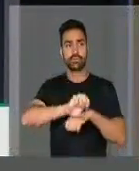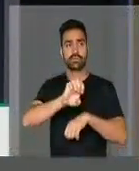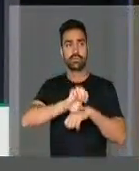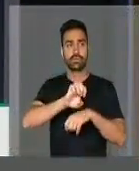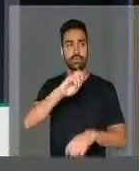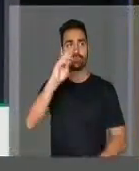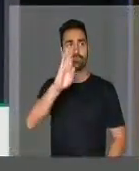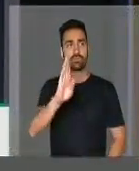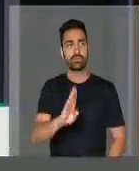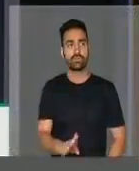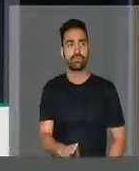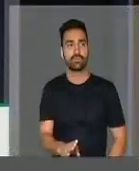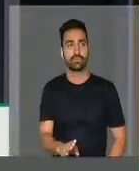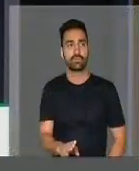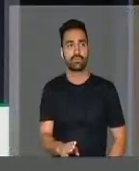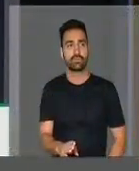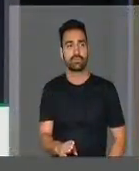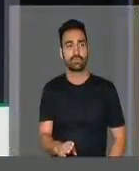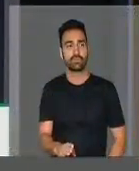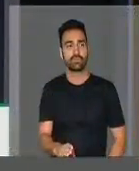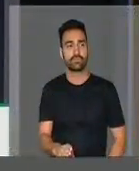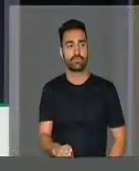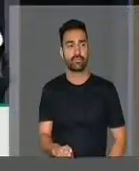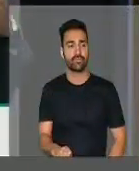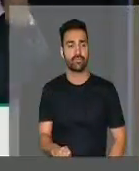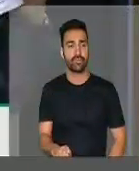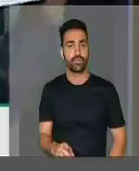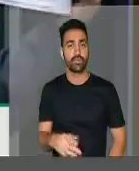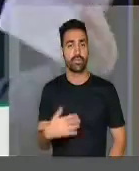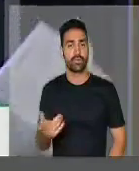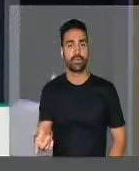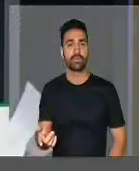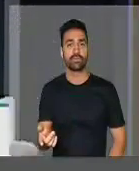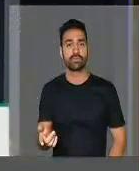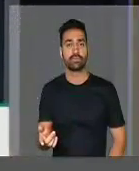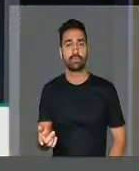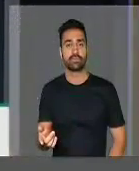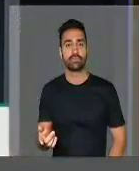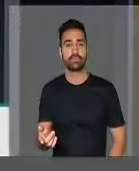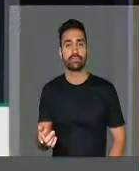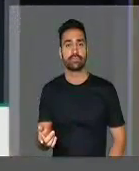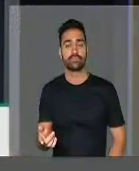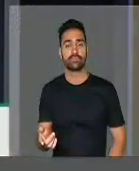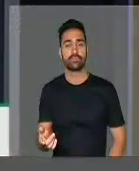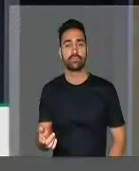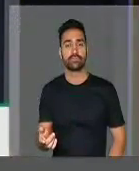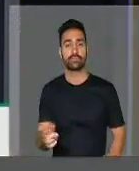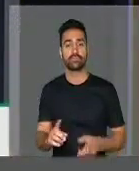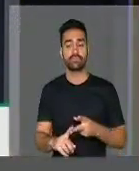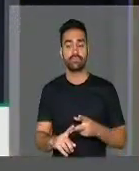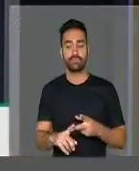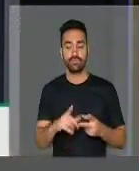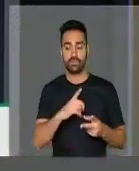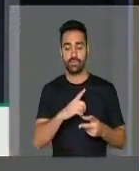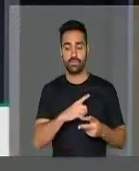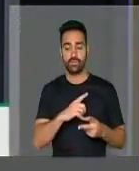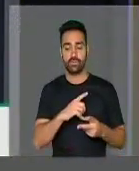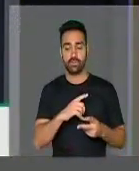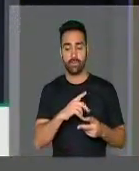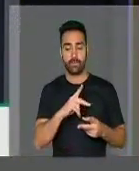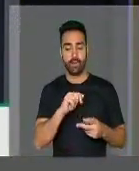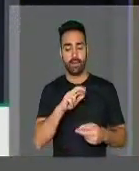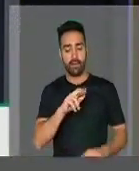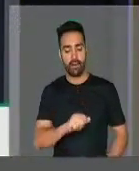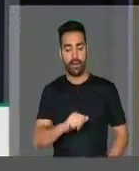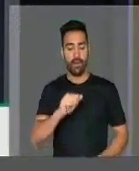brasileiro e nos referíamos a uma grande região, o Grão-Pará e Maranhão, de